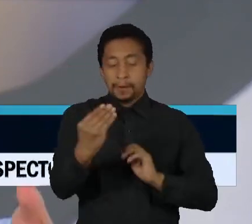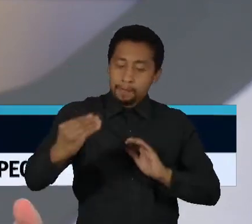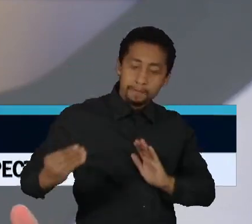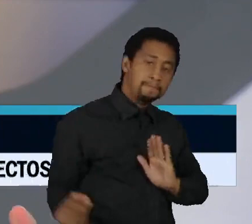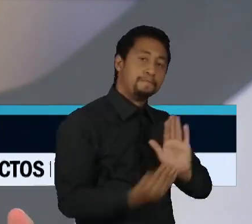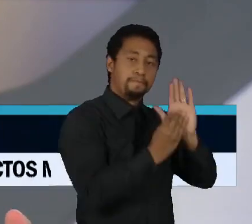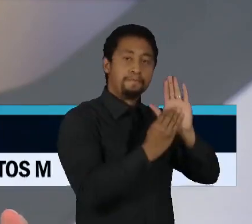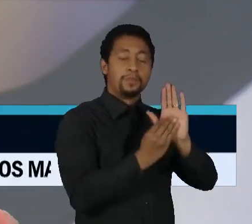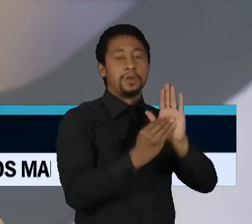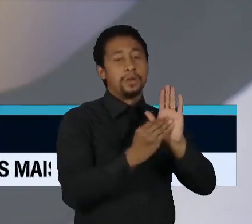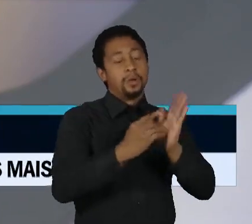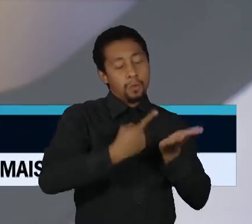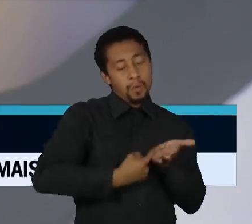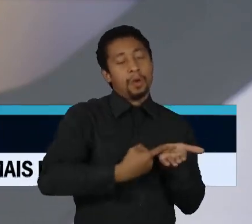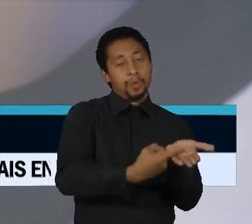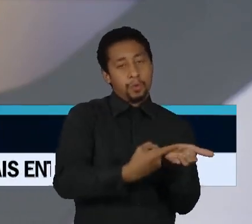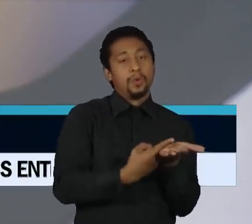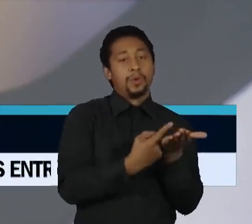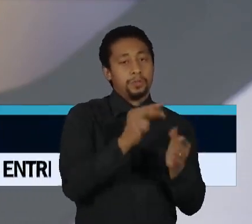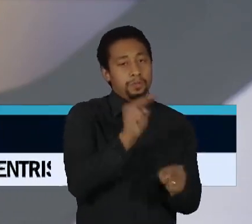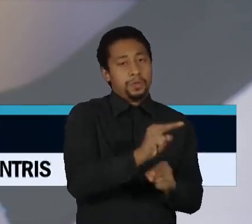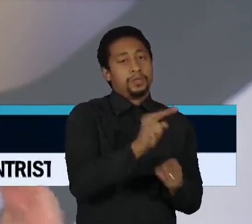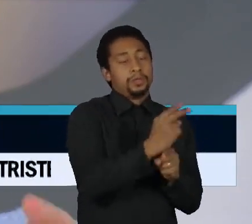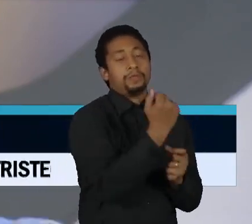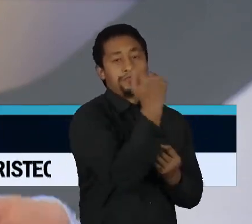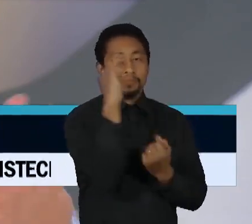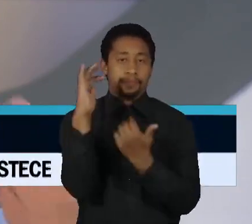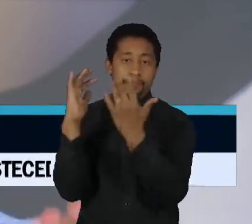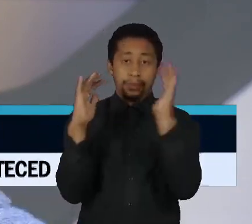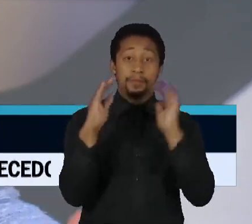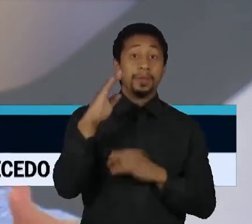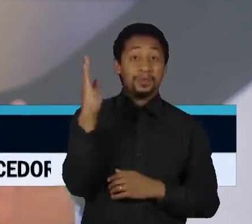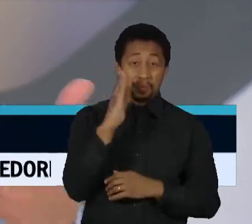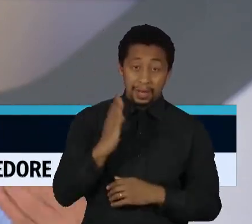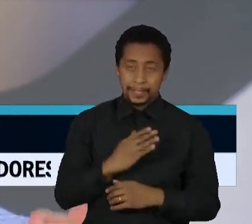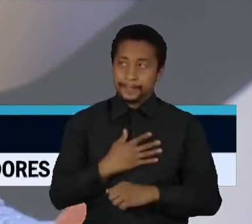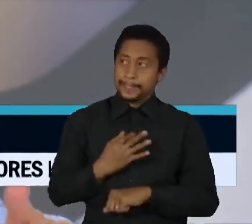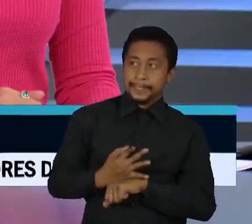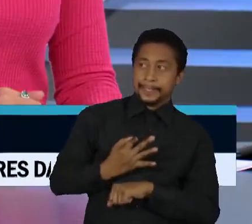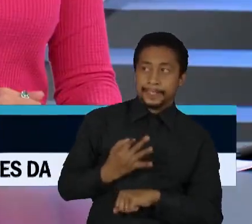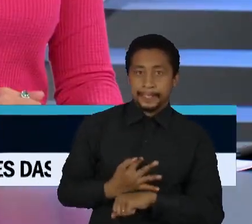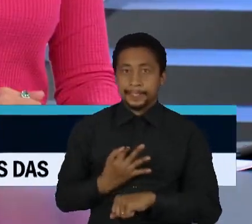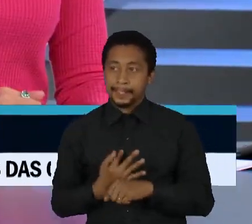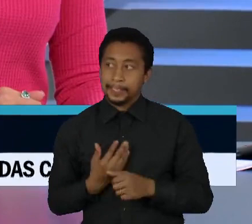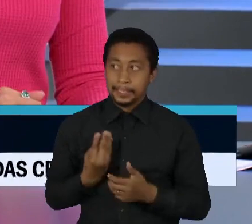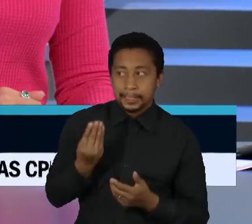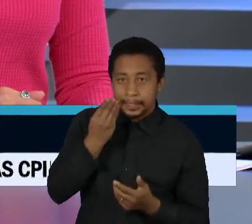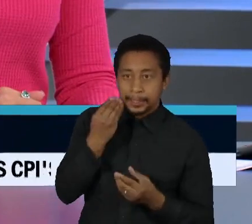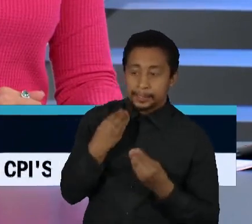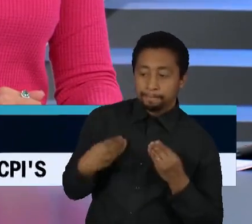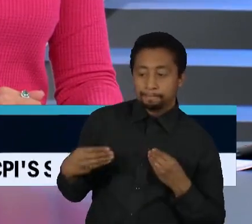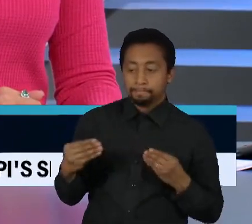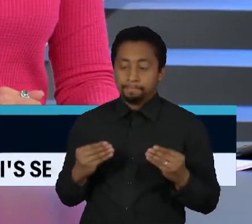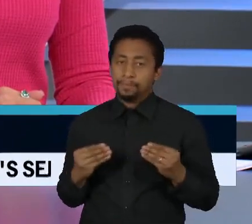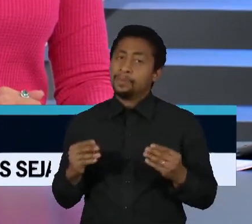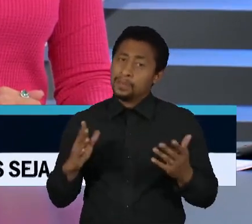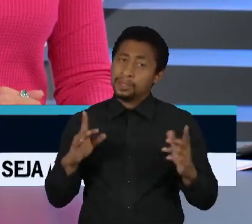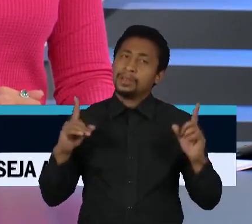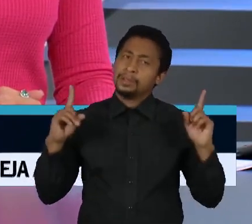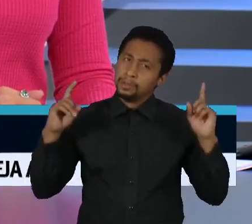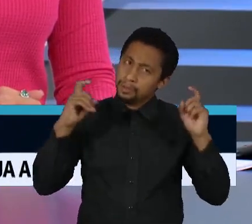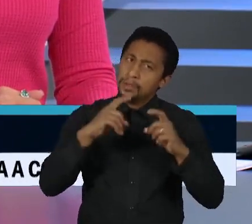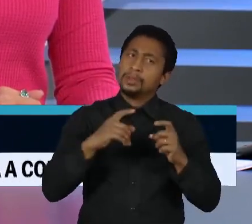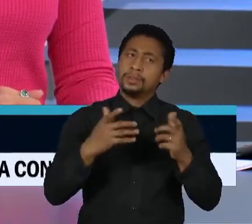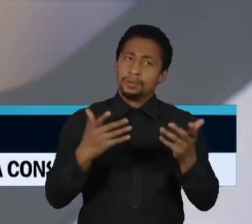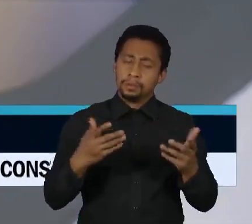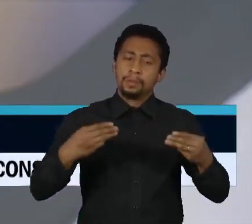ambiental dentro do acordo, e o governo brasileiro resiste. Toda essa disputa e essas dificuldades dentro do